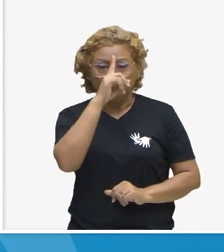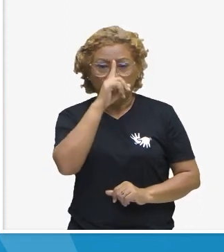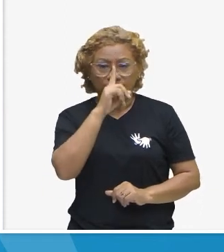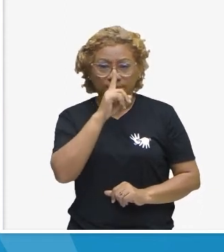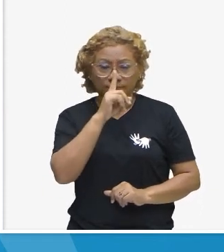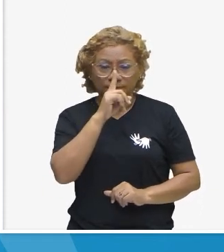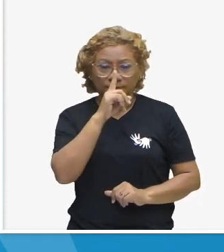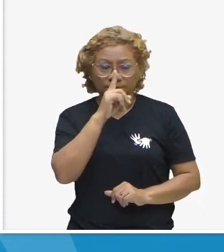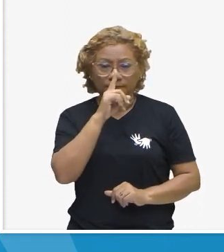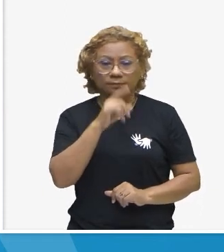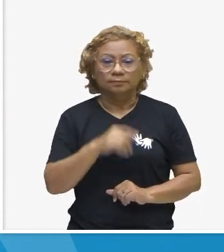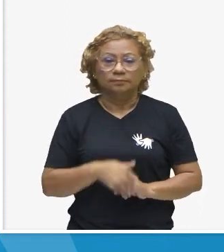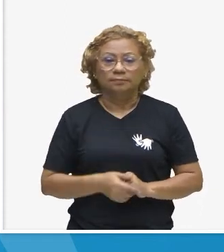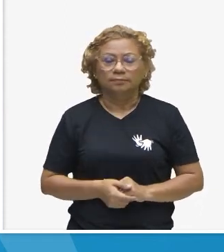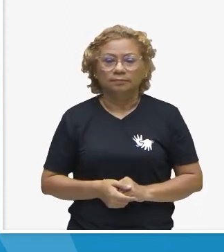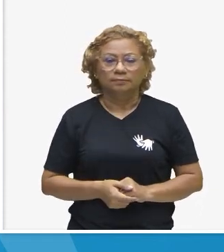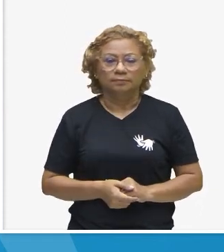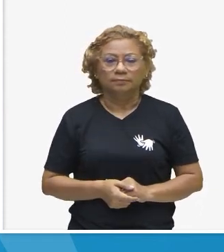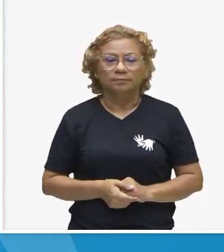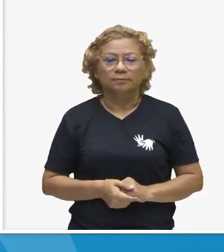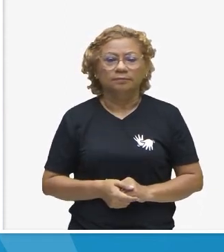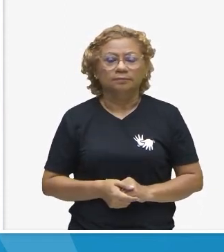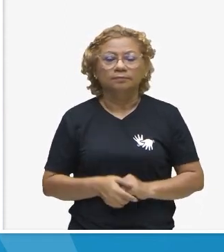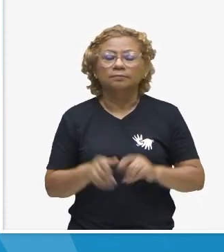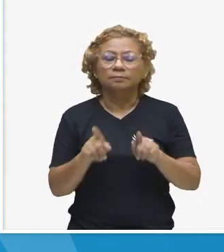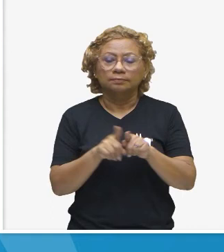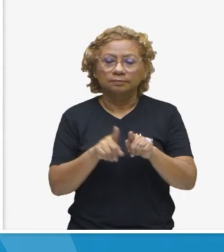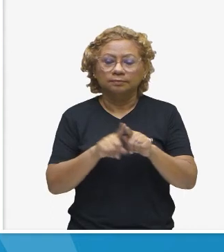tem o mesmo valor do outro ângulo amarelo.